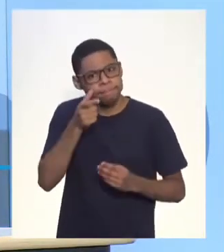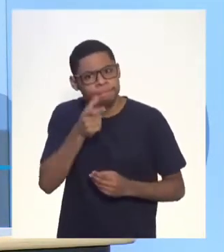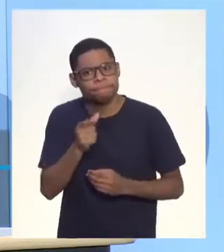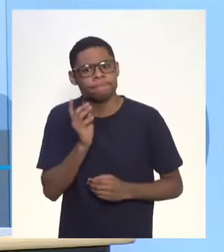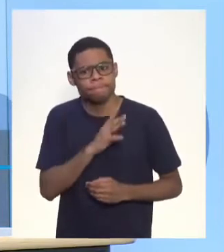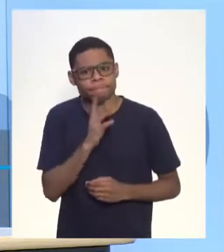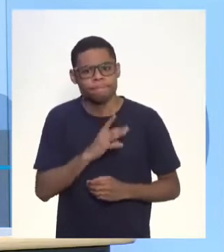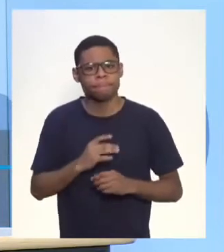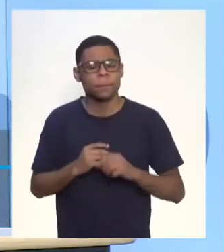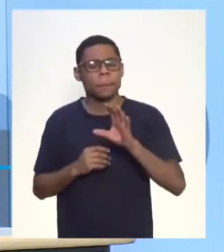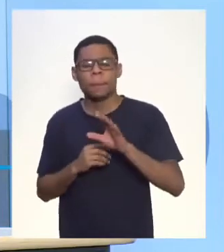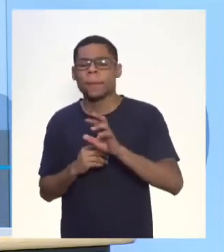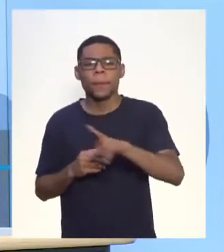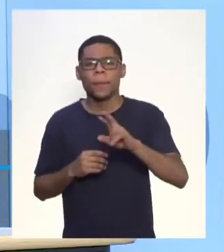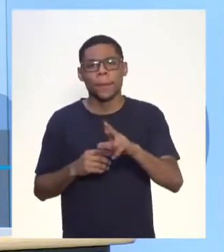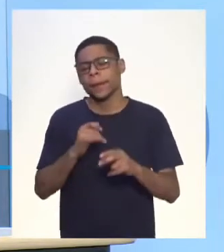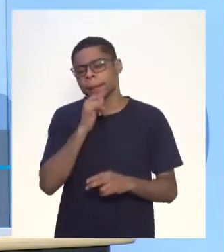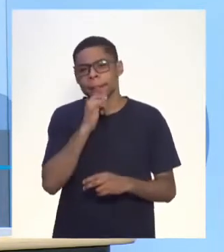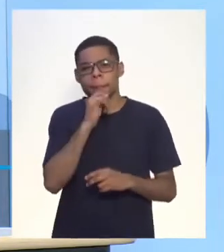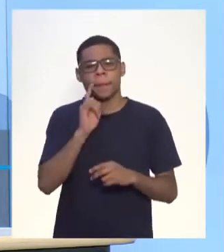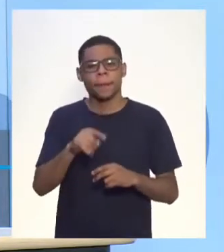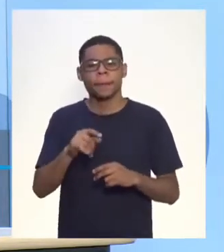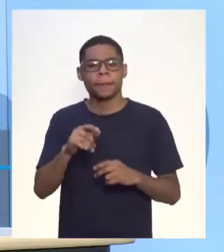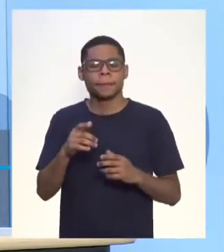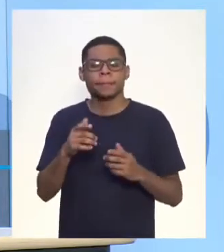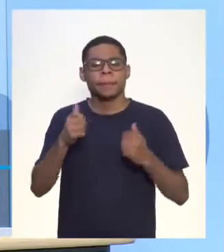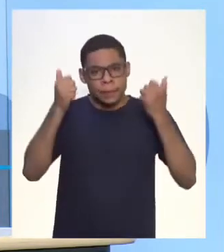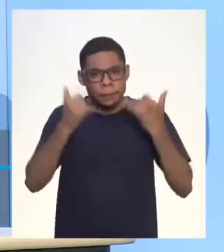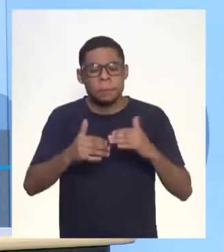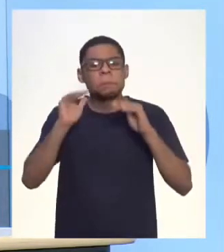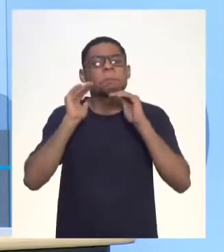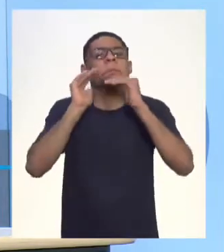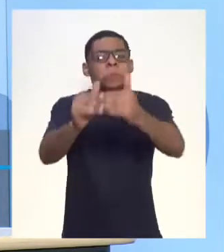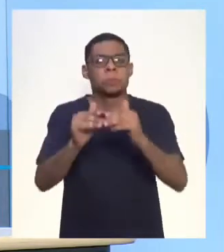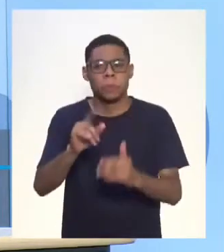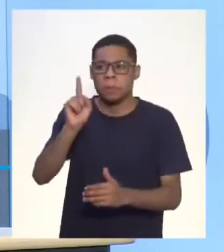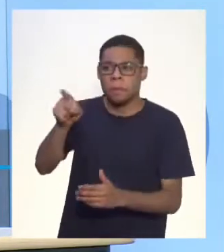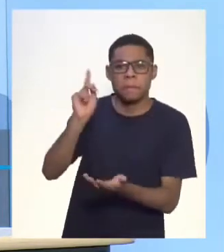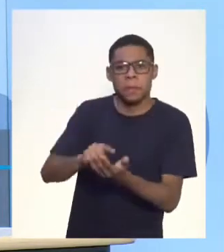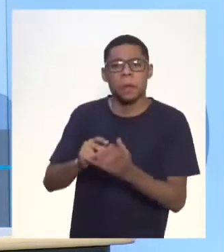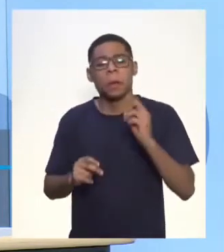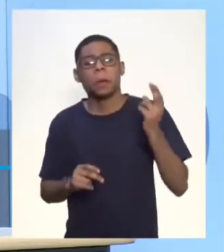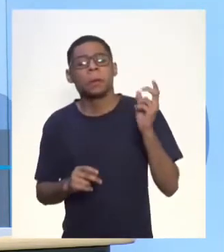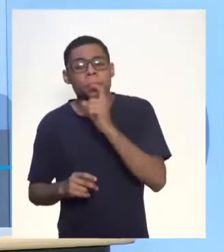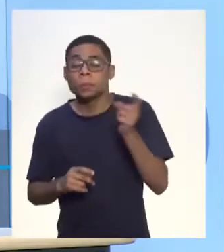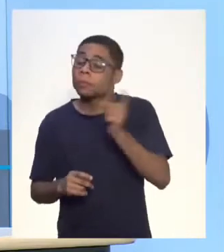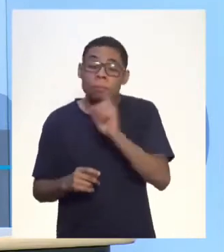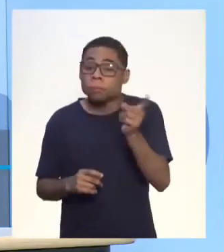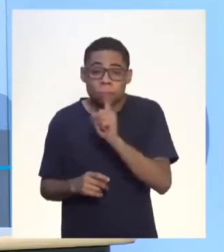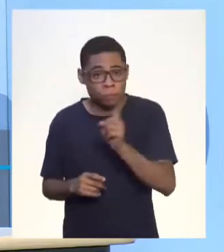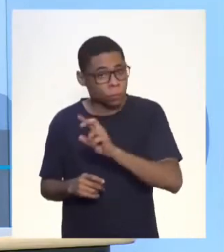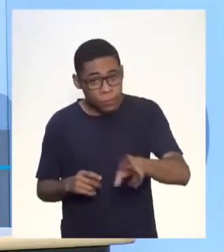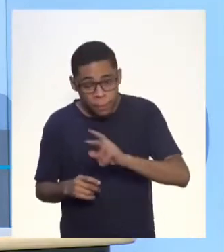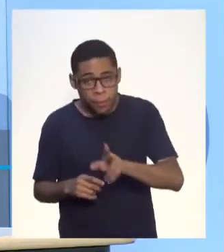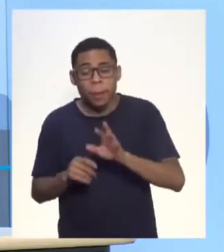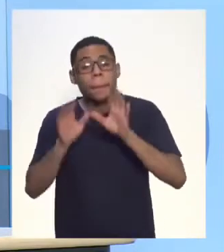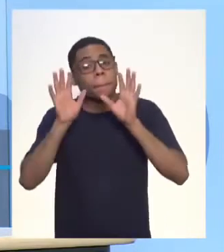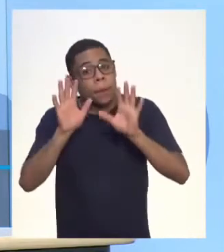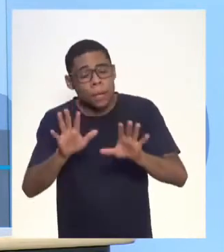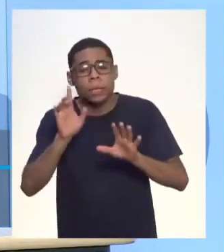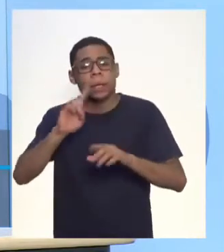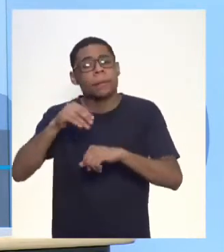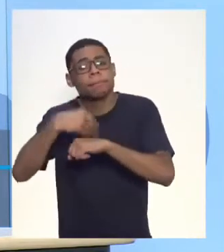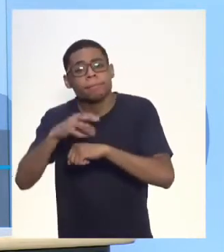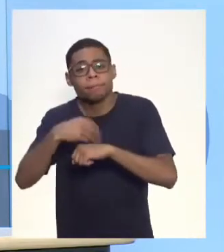não tem a intenção de falar para vocês o que é verdade ou mentira, muito pelo contrário, né? É dar uma orientação, né? Porque a gente podia ficar aqui